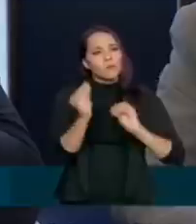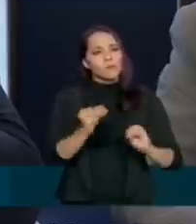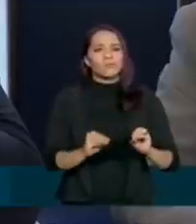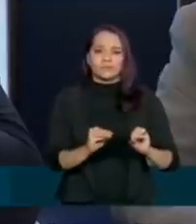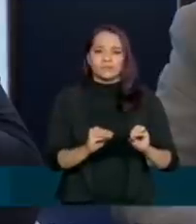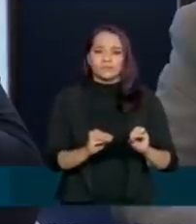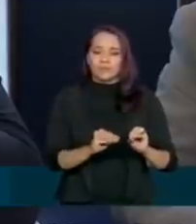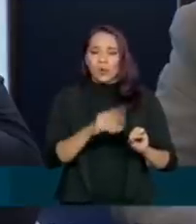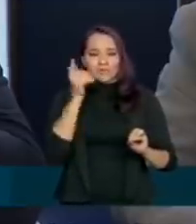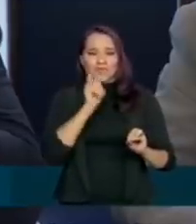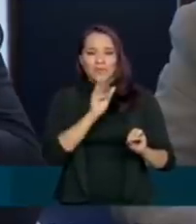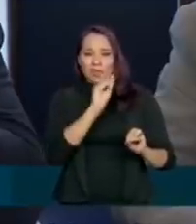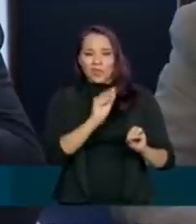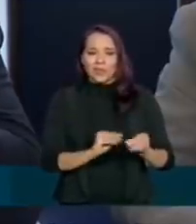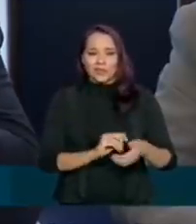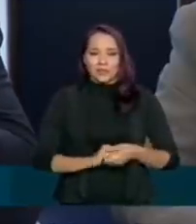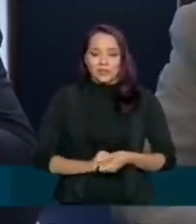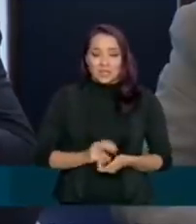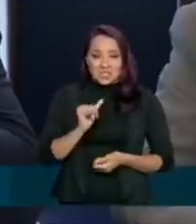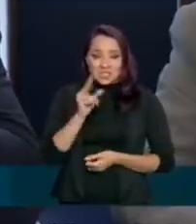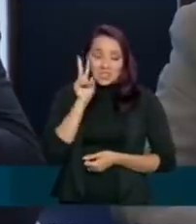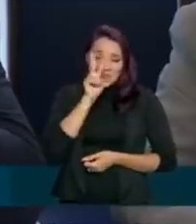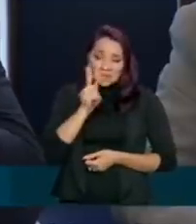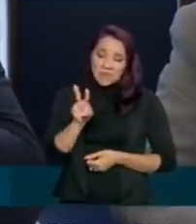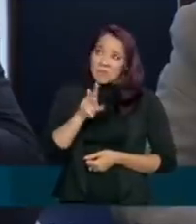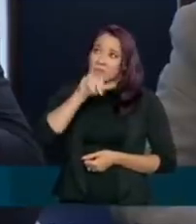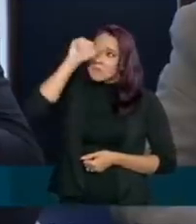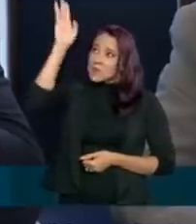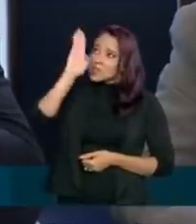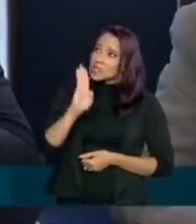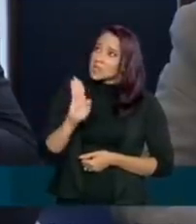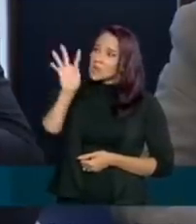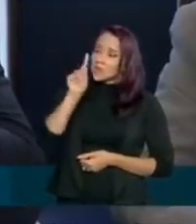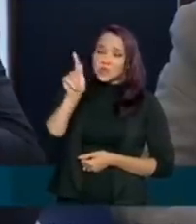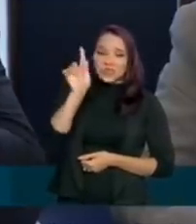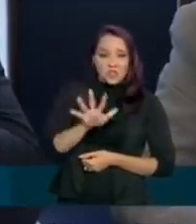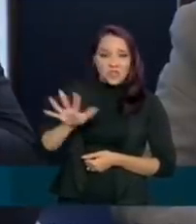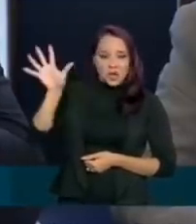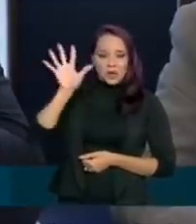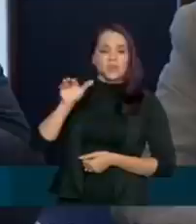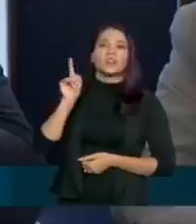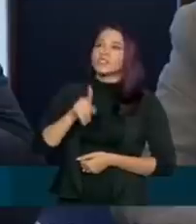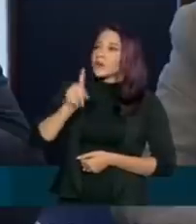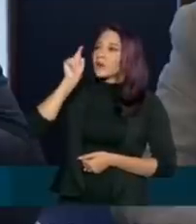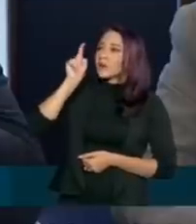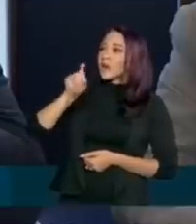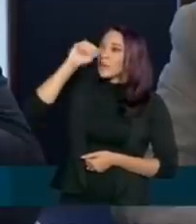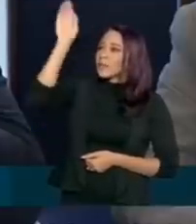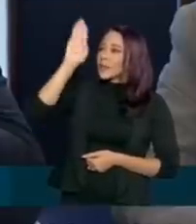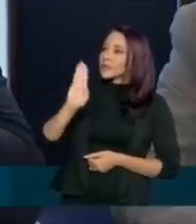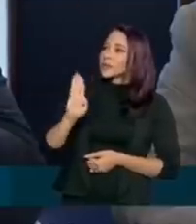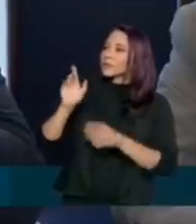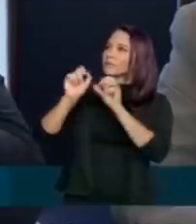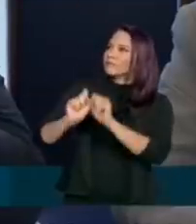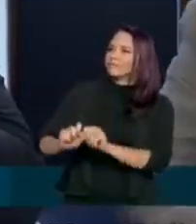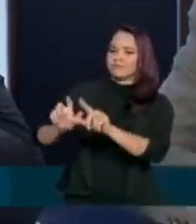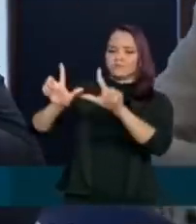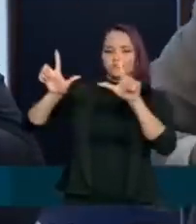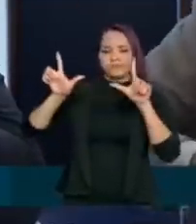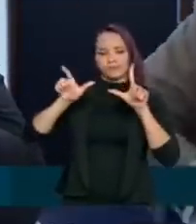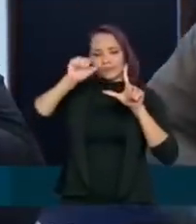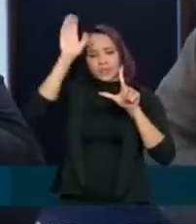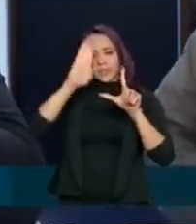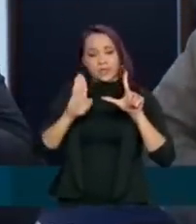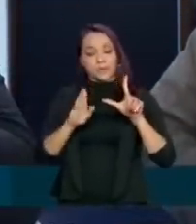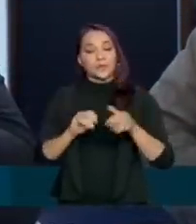dado. Se quiser ver o dado Brasil como um todo, é só clicar Brasil e vai ver o dado Brasil.